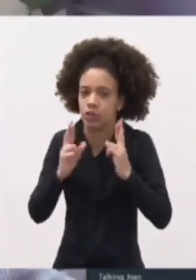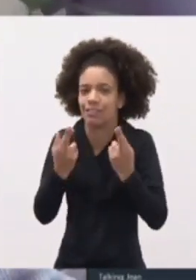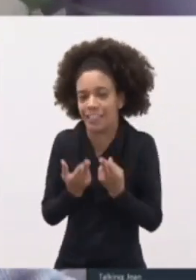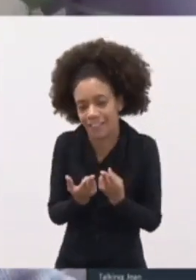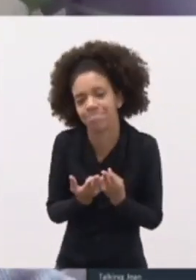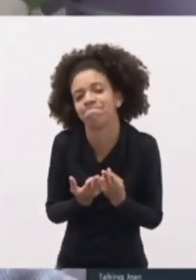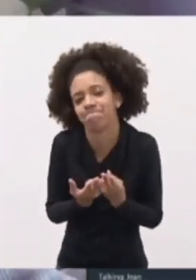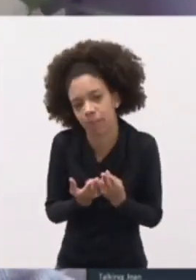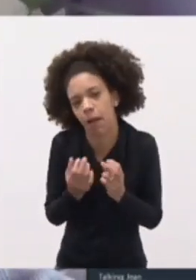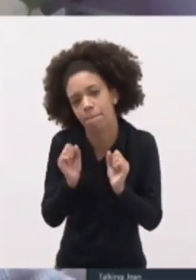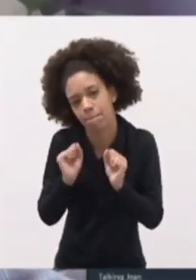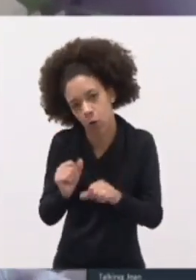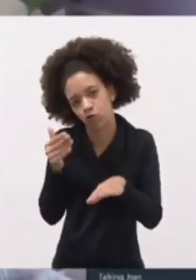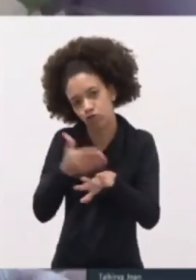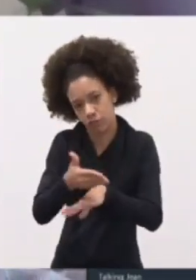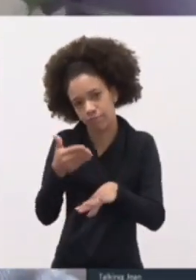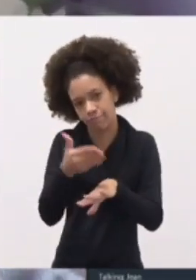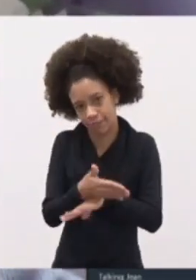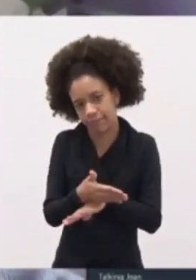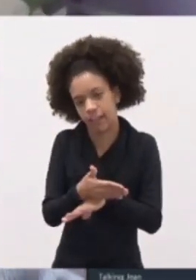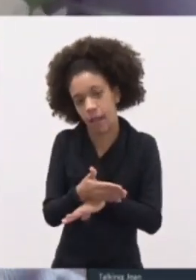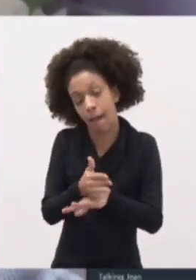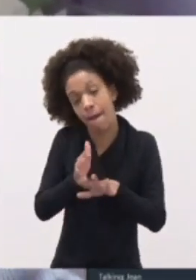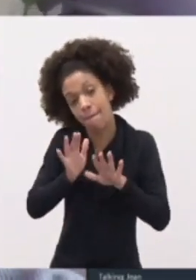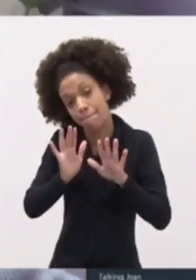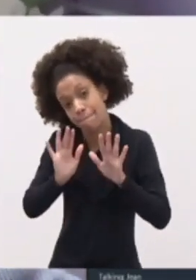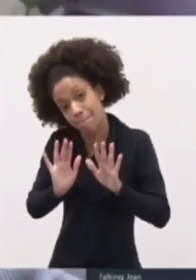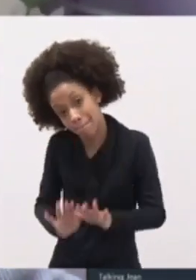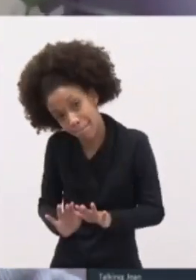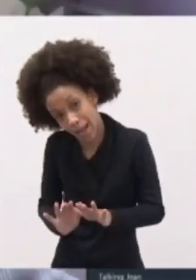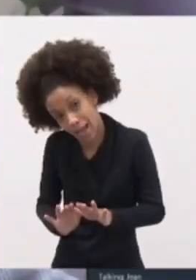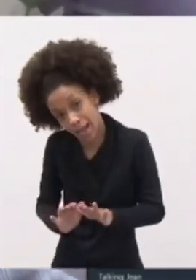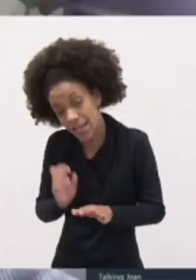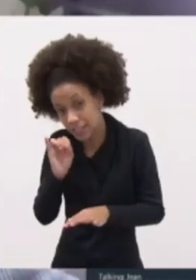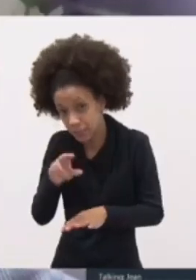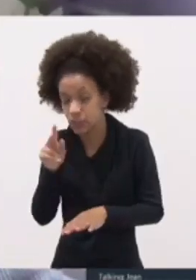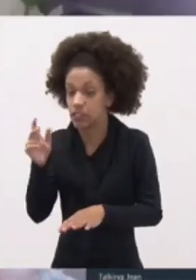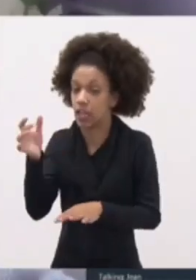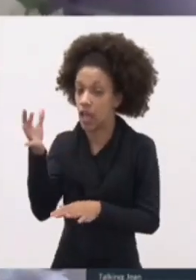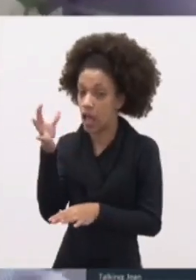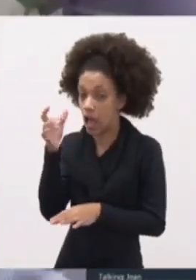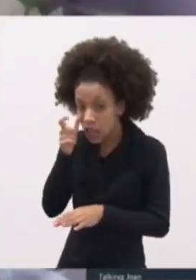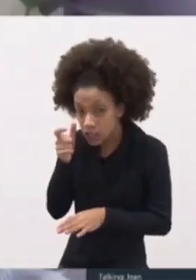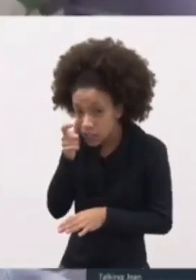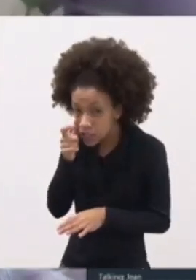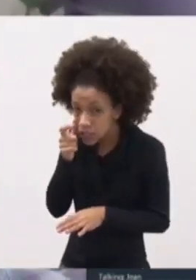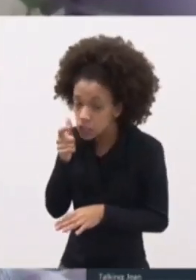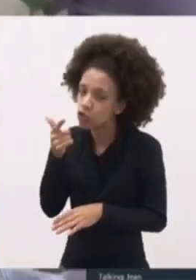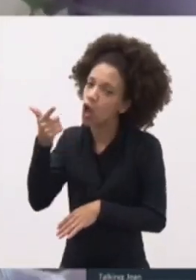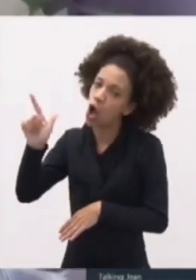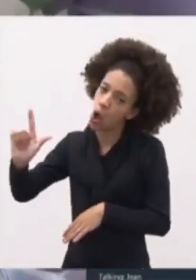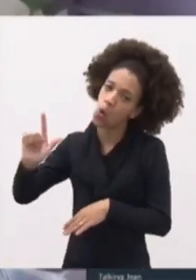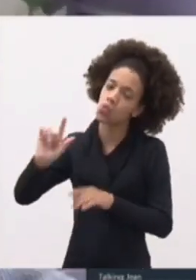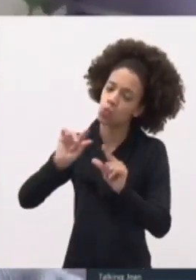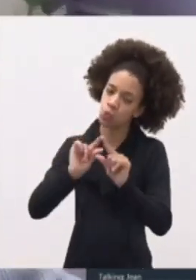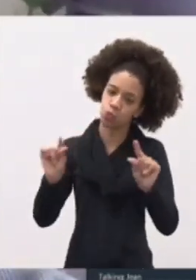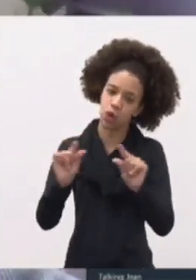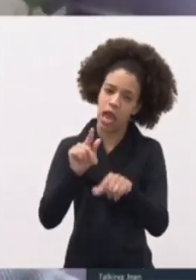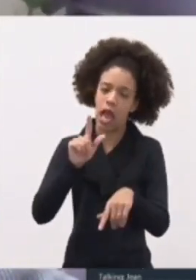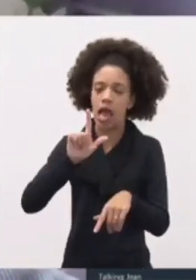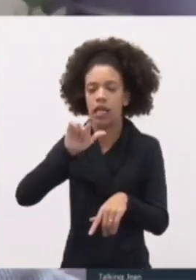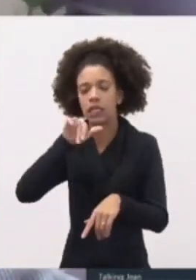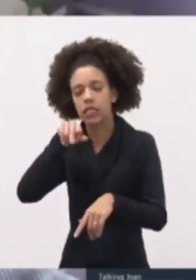né, pode acessar. Mas se você está me assistindo, você deve estar vendo de algum outro link